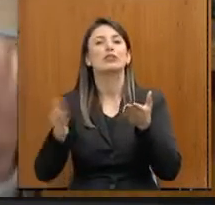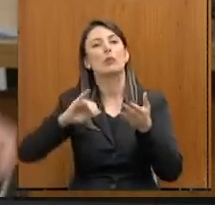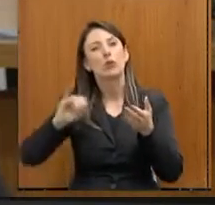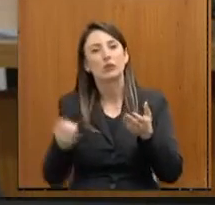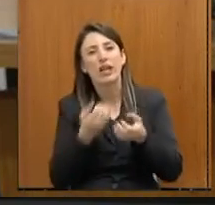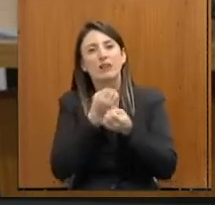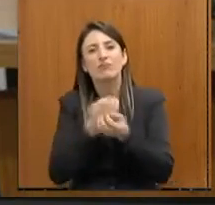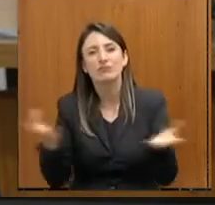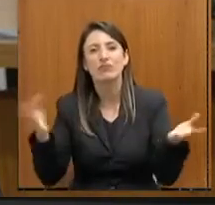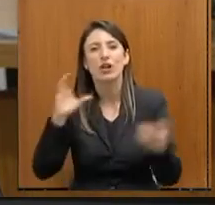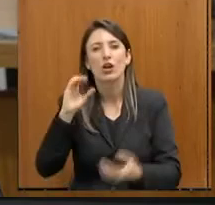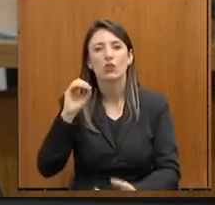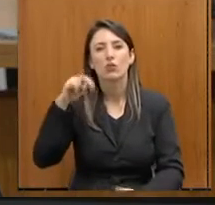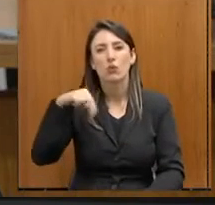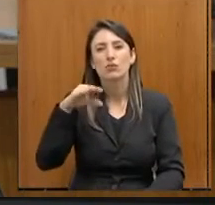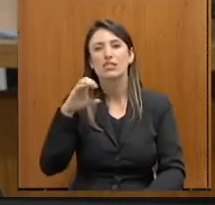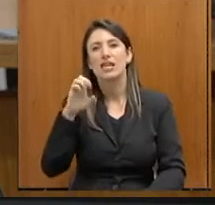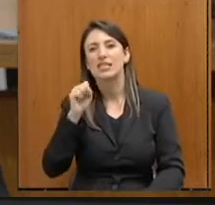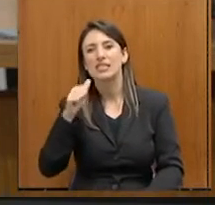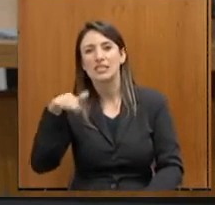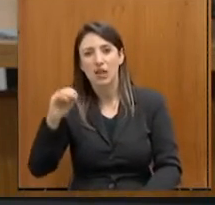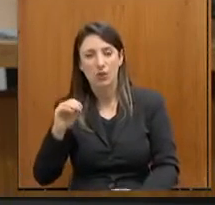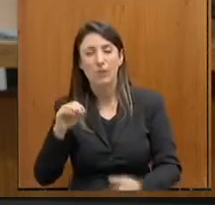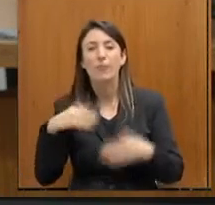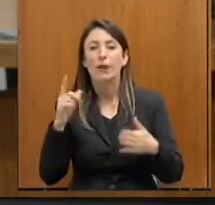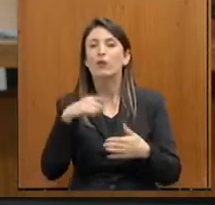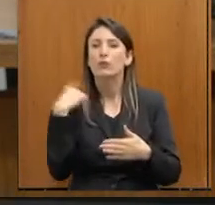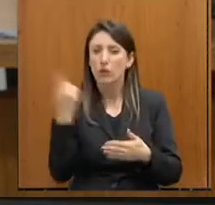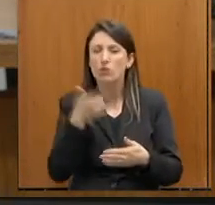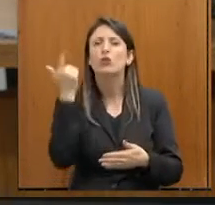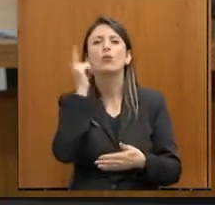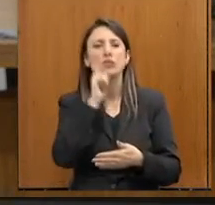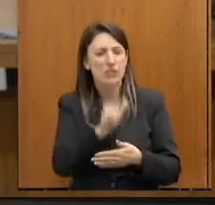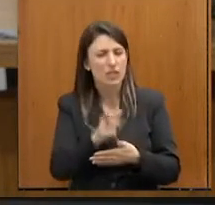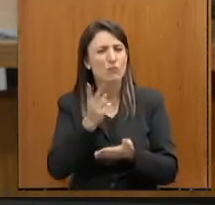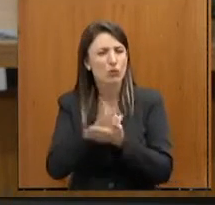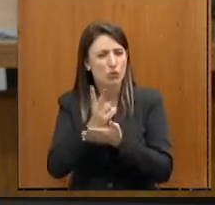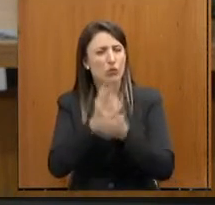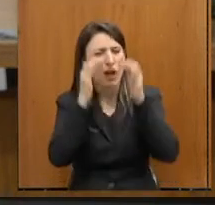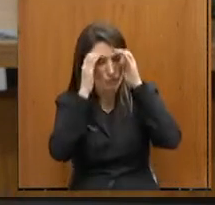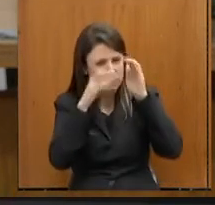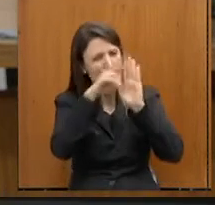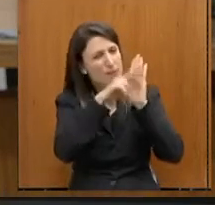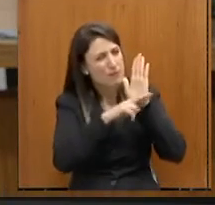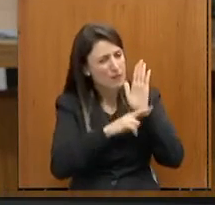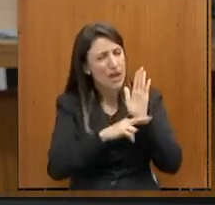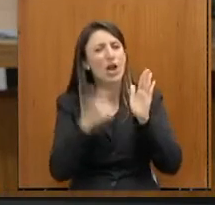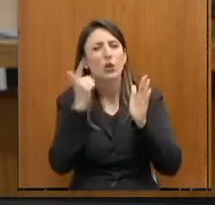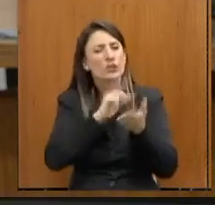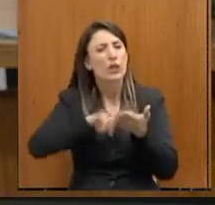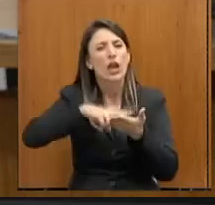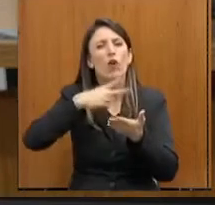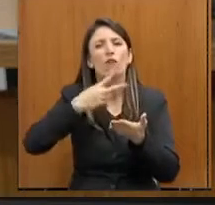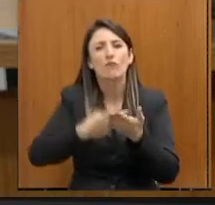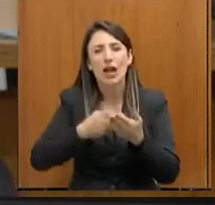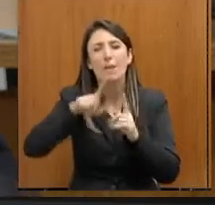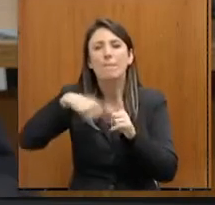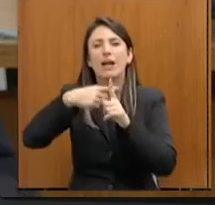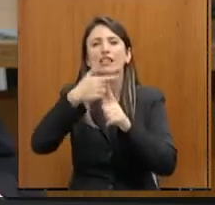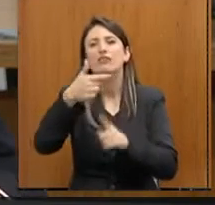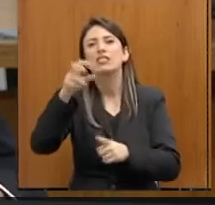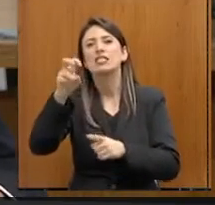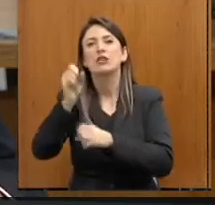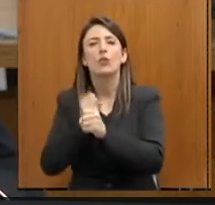cumprida nós permitimos renovar e garantir a sustentabilidade de mais 25 anos de concessão na área de